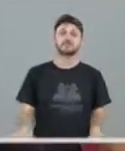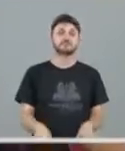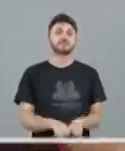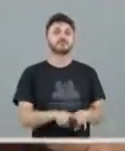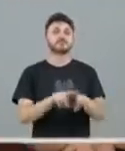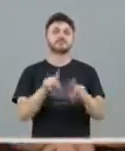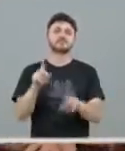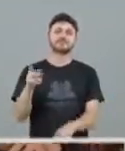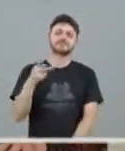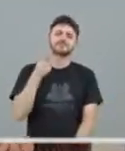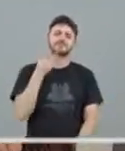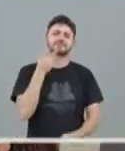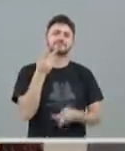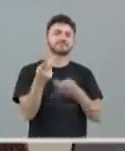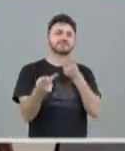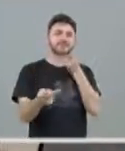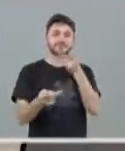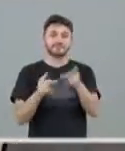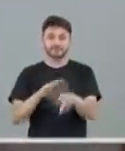ah, fale,